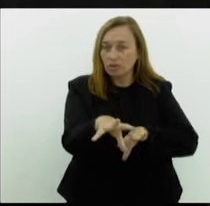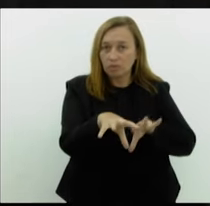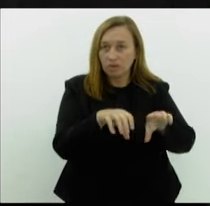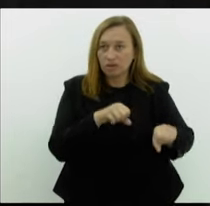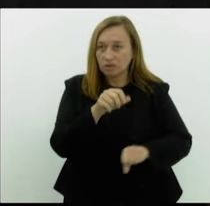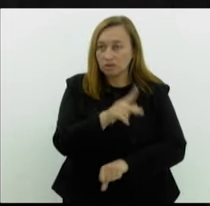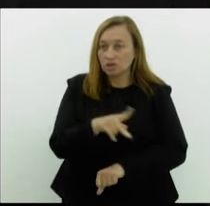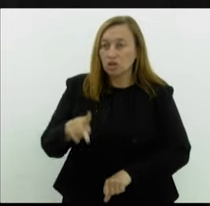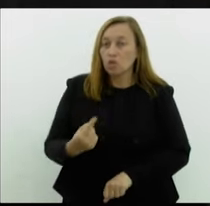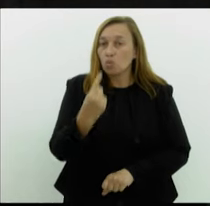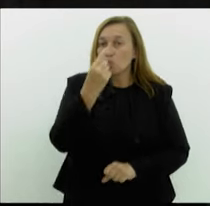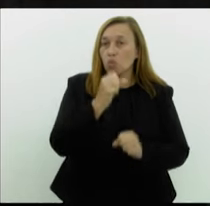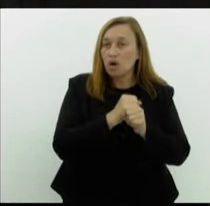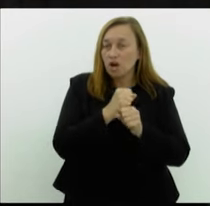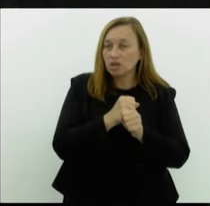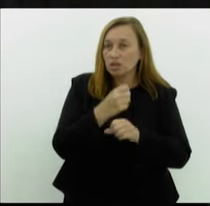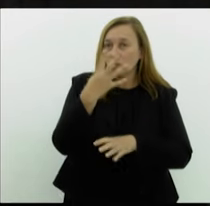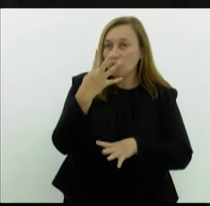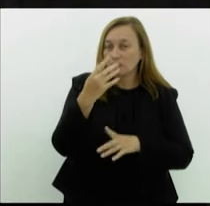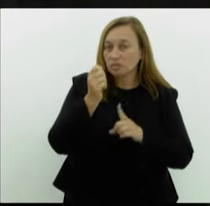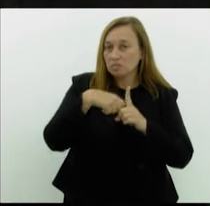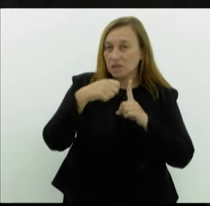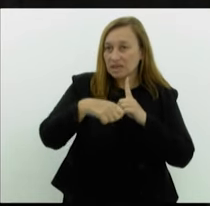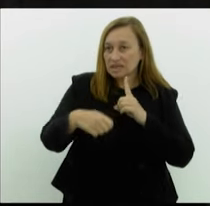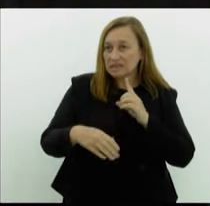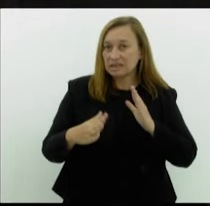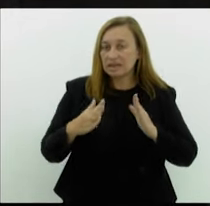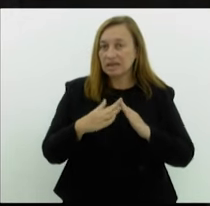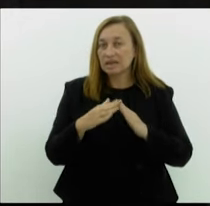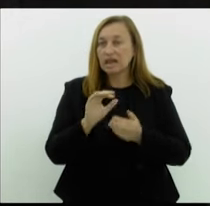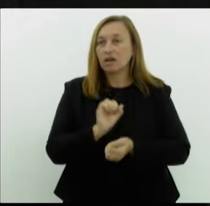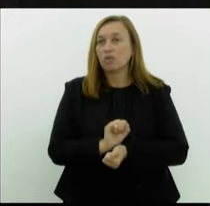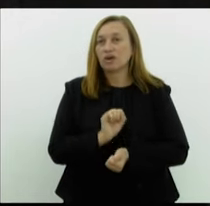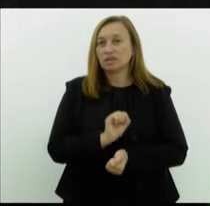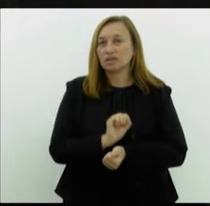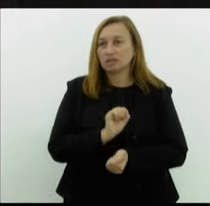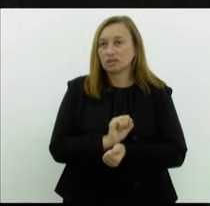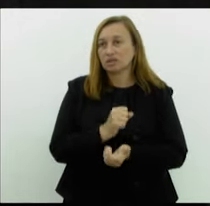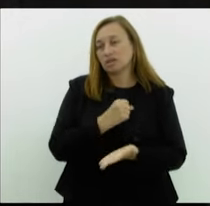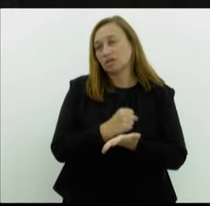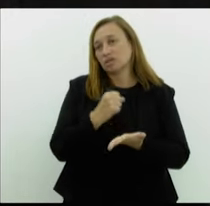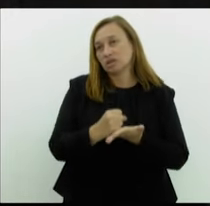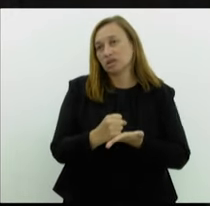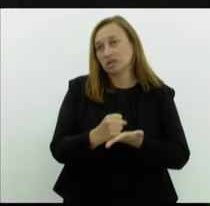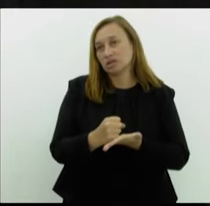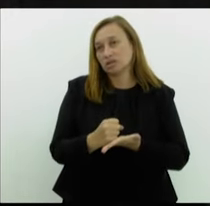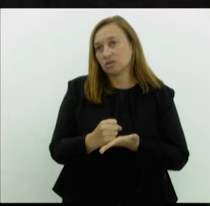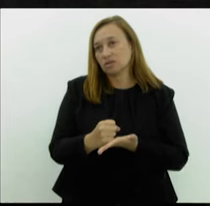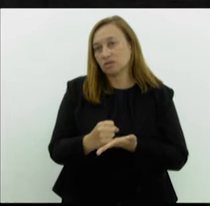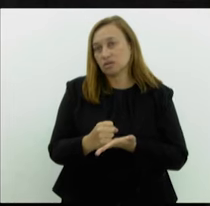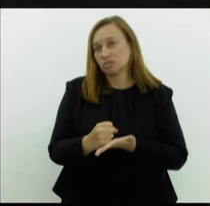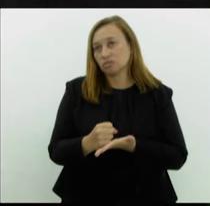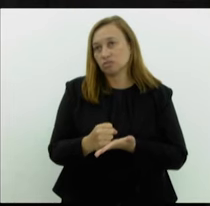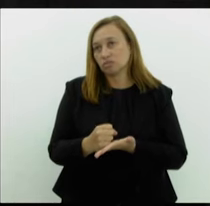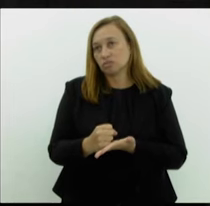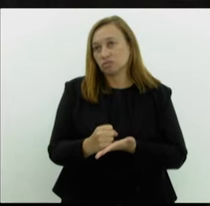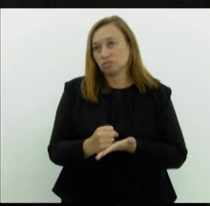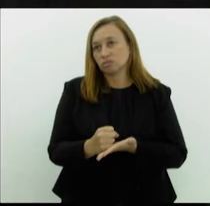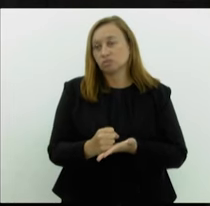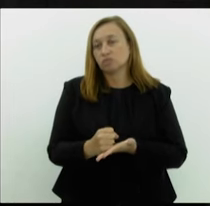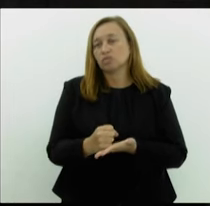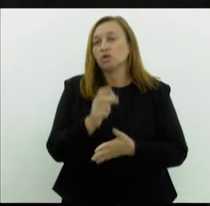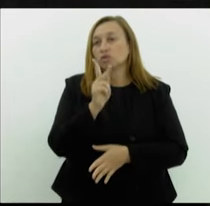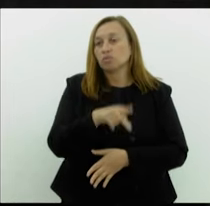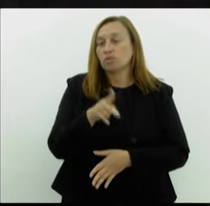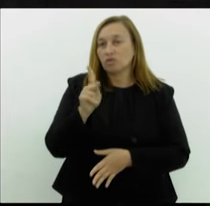há 1 ano e 4 meses em casa esperando a contratação do cuidador. E na rede estadual